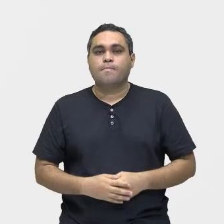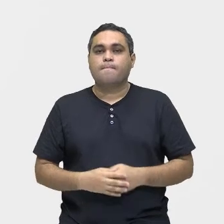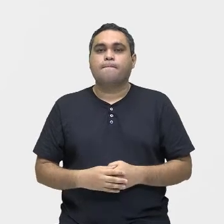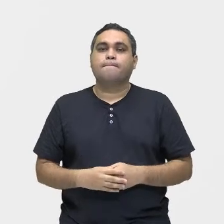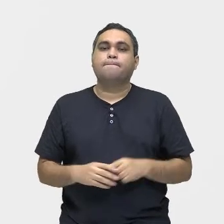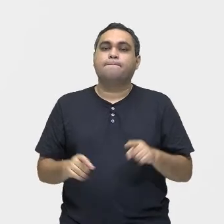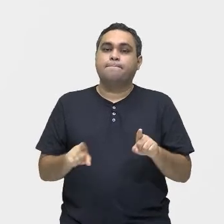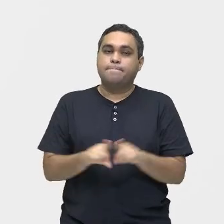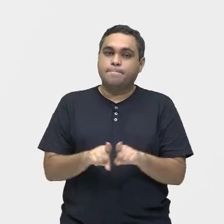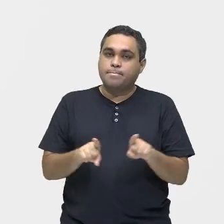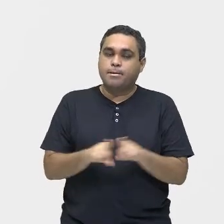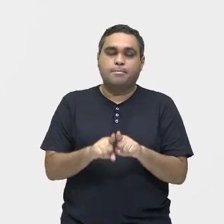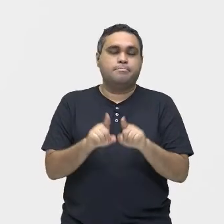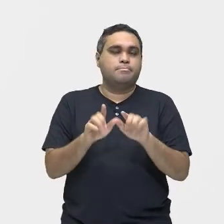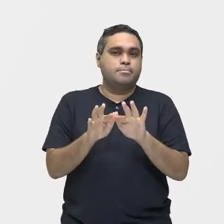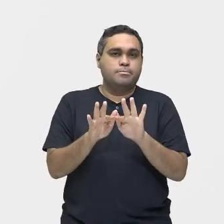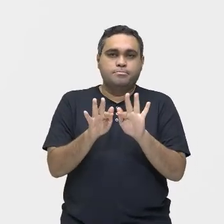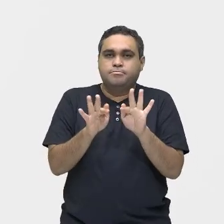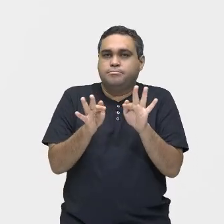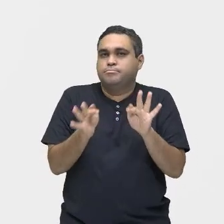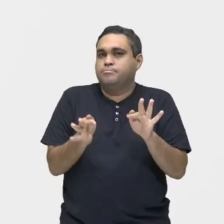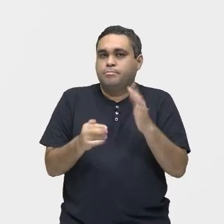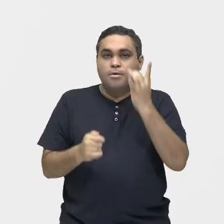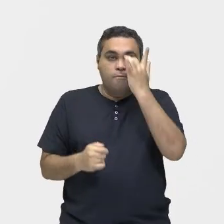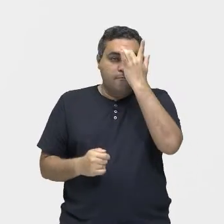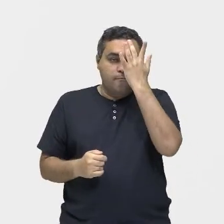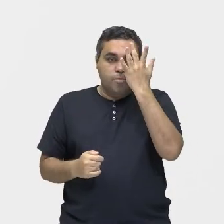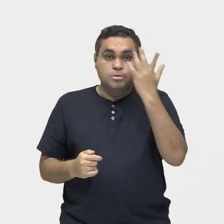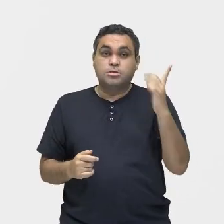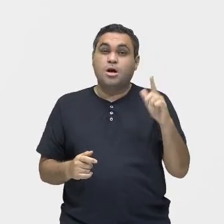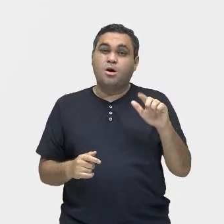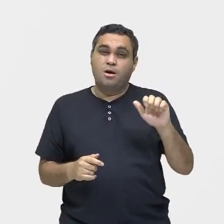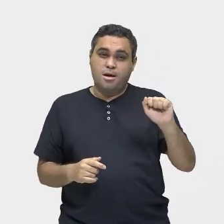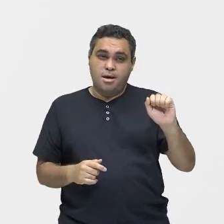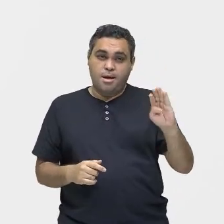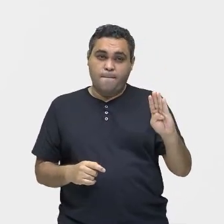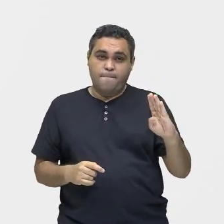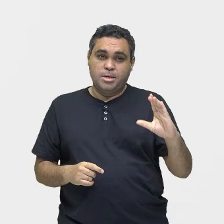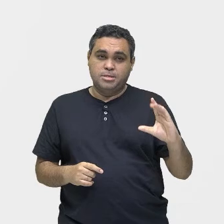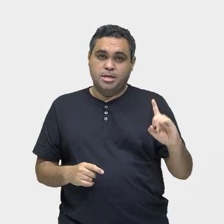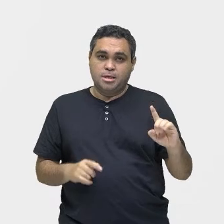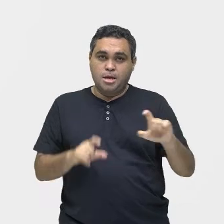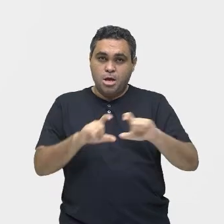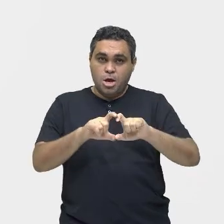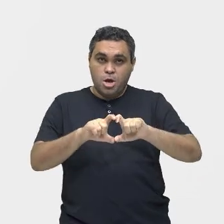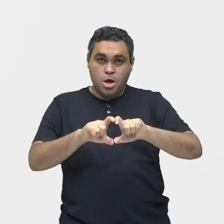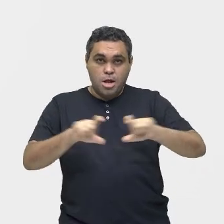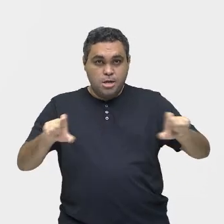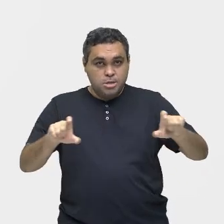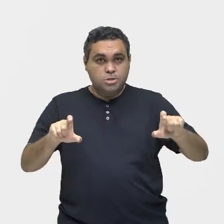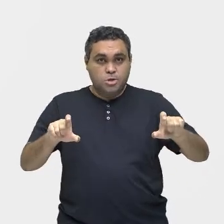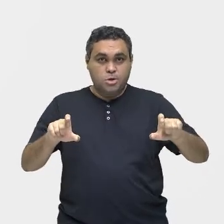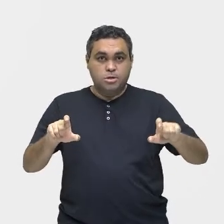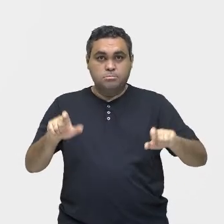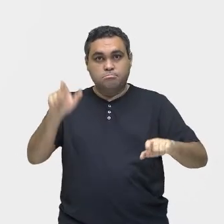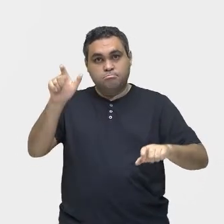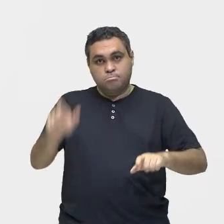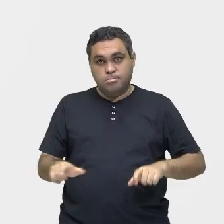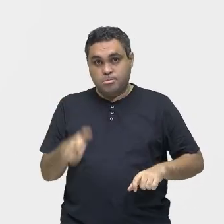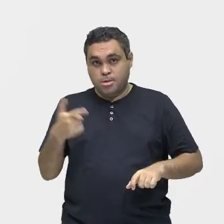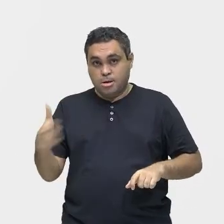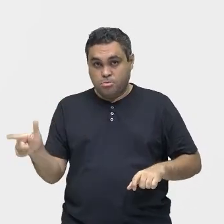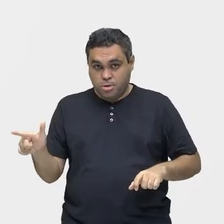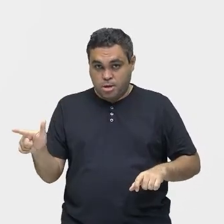também está simples. Olhe, as orações abaixo são orações sem sujeito. Então, gente, olha,